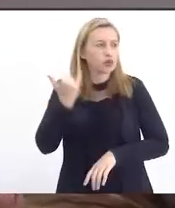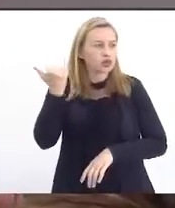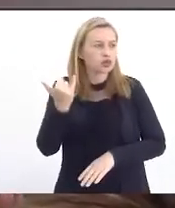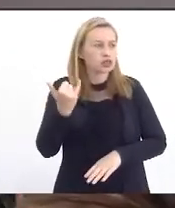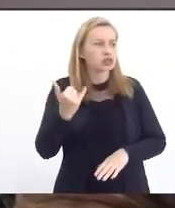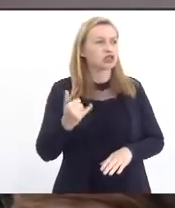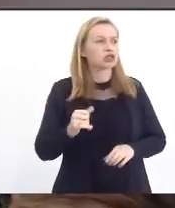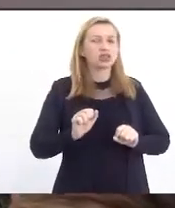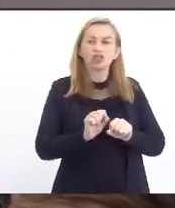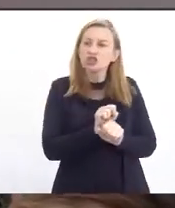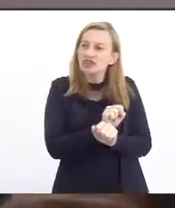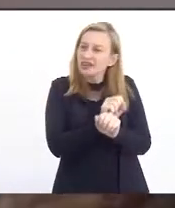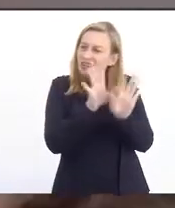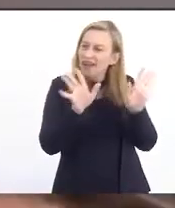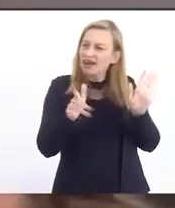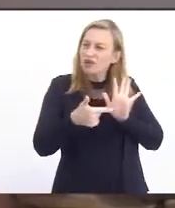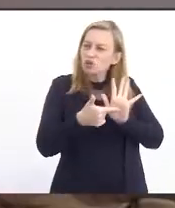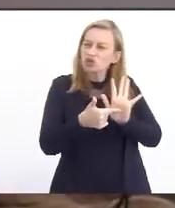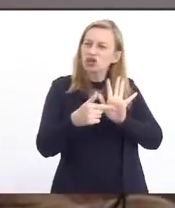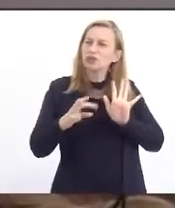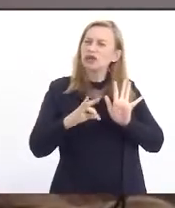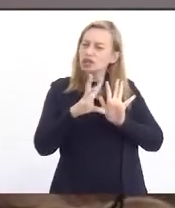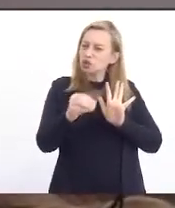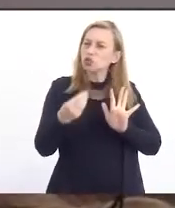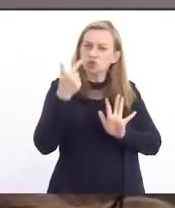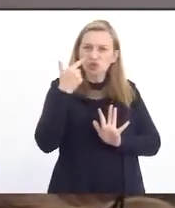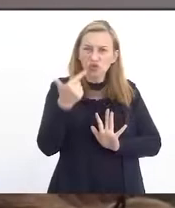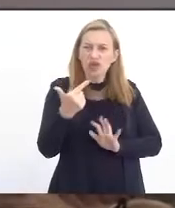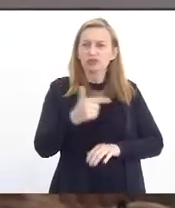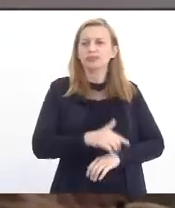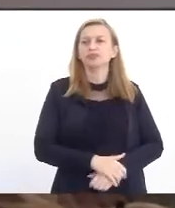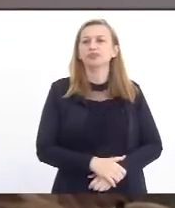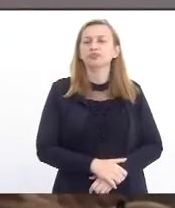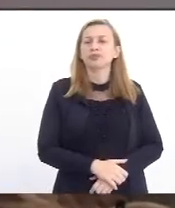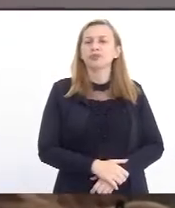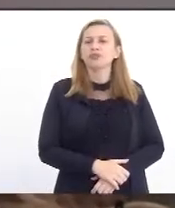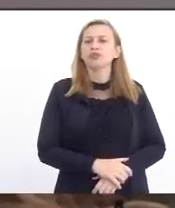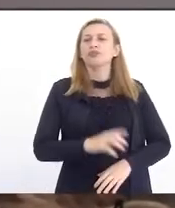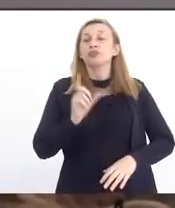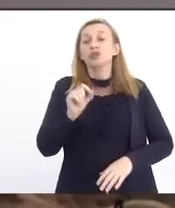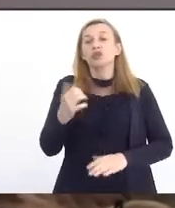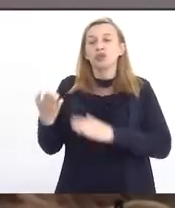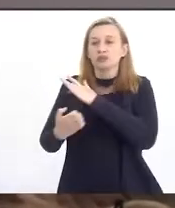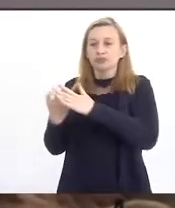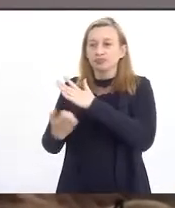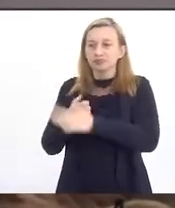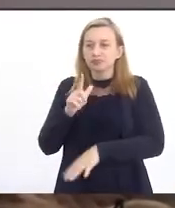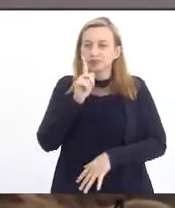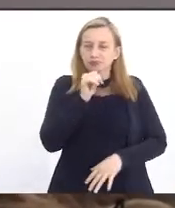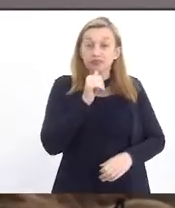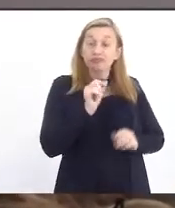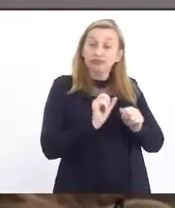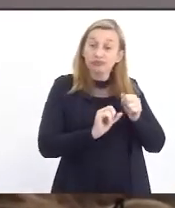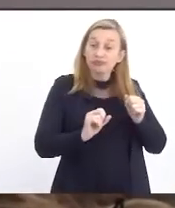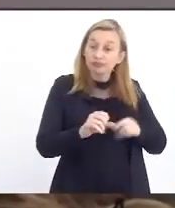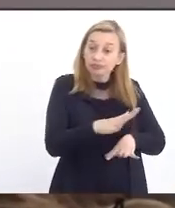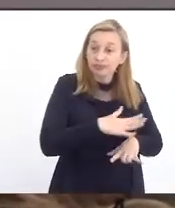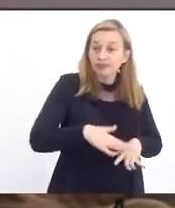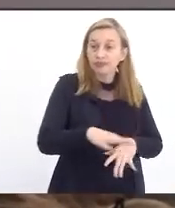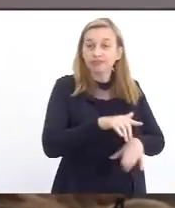estejam de forma transparente, para que todos conheçam o que a agência está fazendo dentro da sua área de